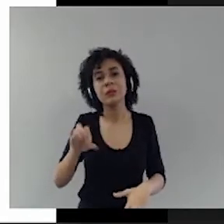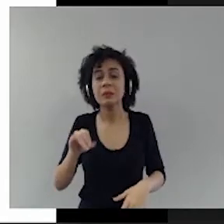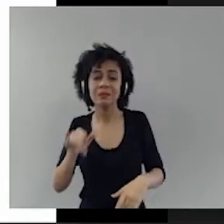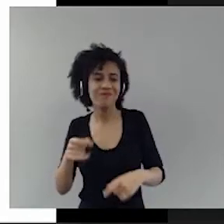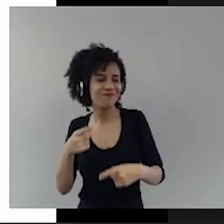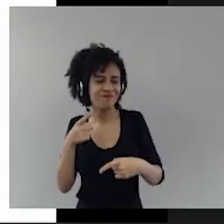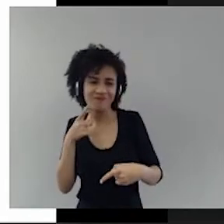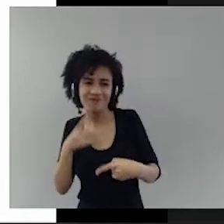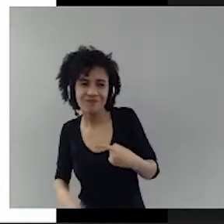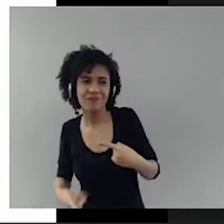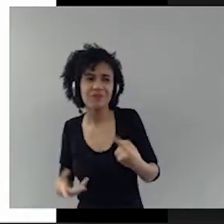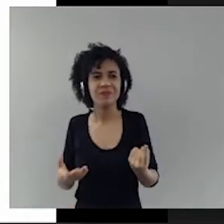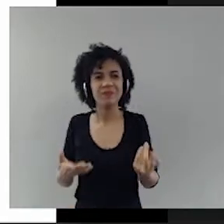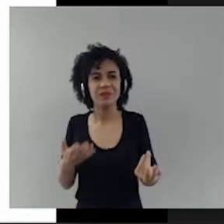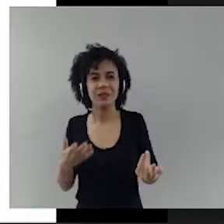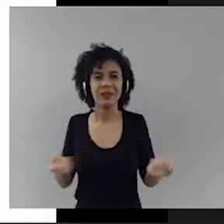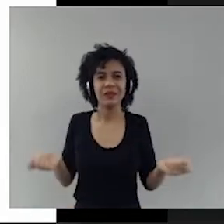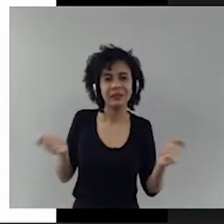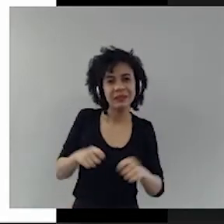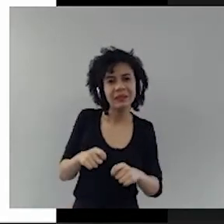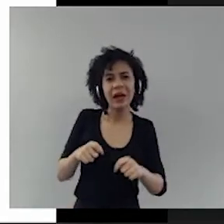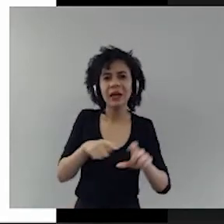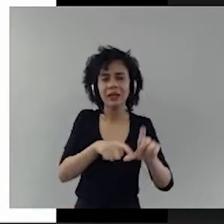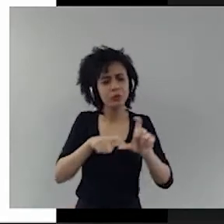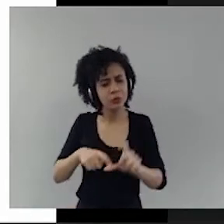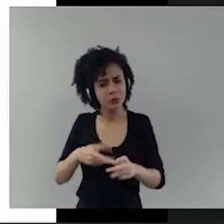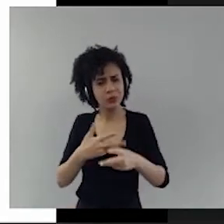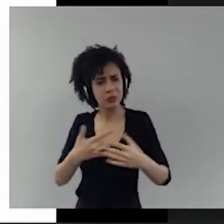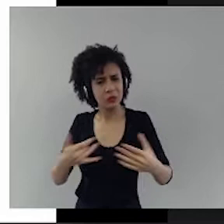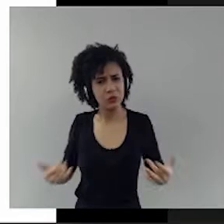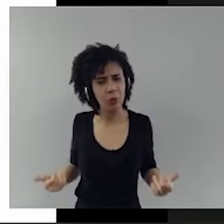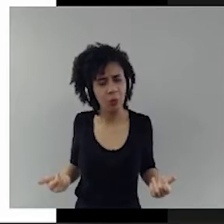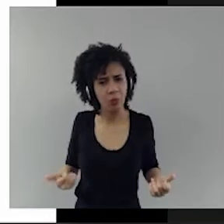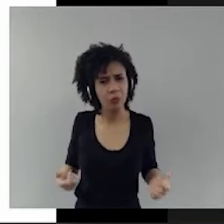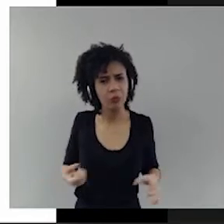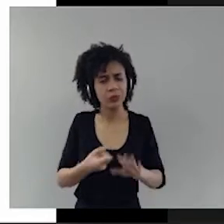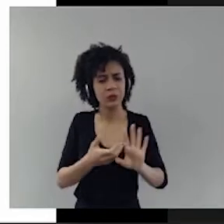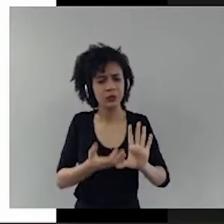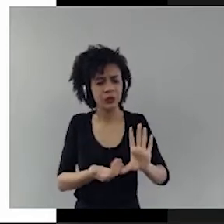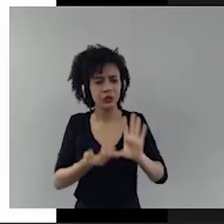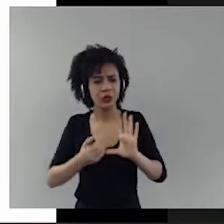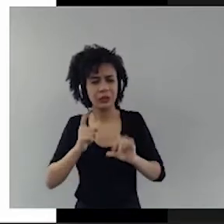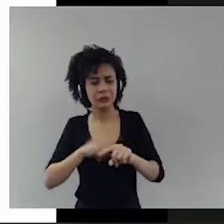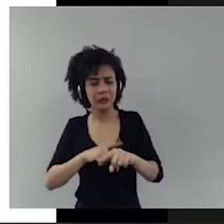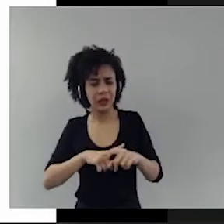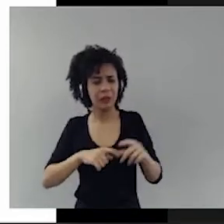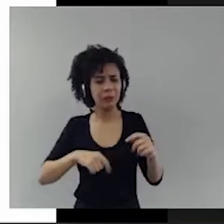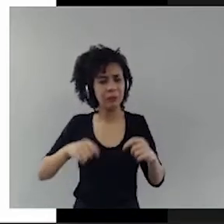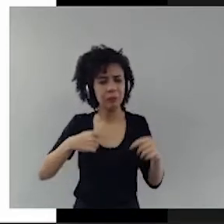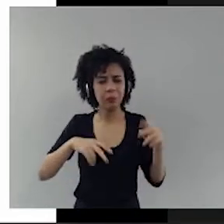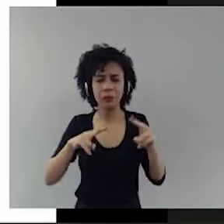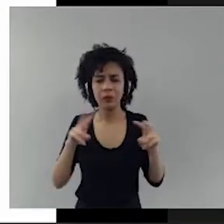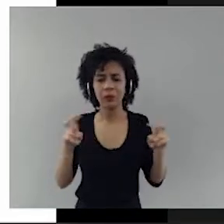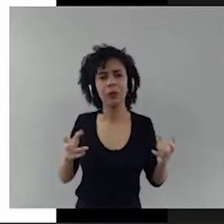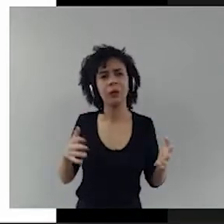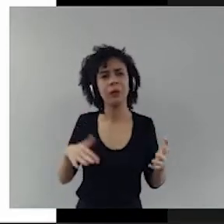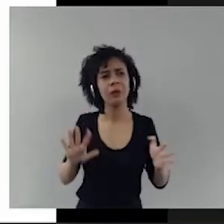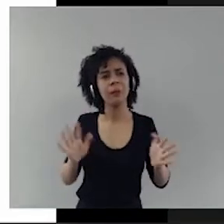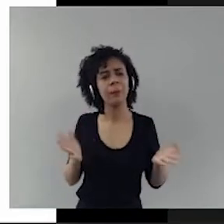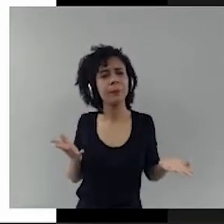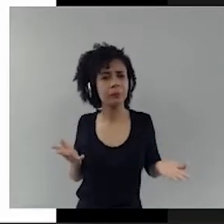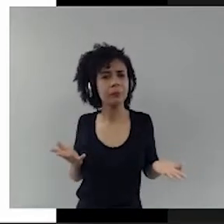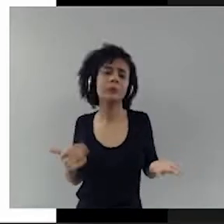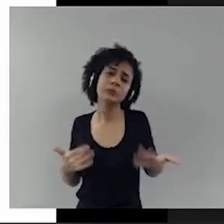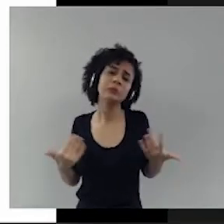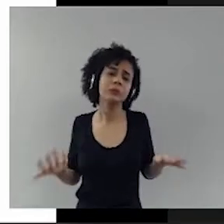inadequado e é possível dispensar alguma das exigências alguma das burocracias que tornam esse pô é mais